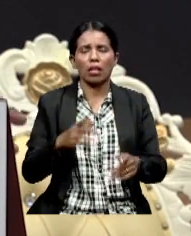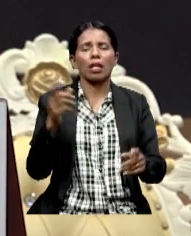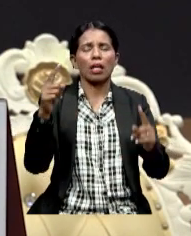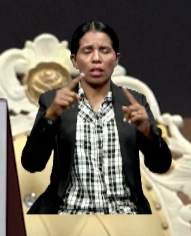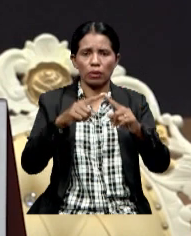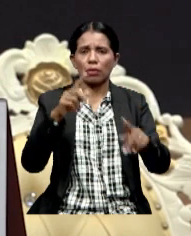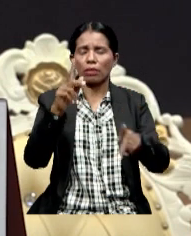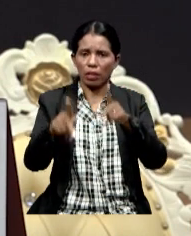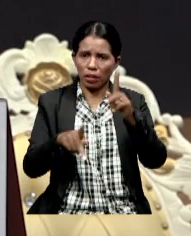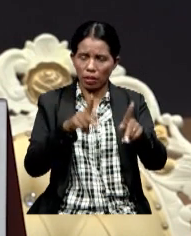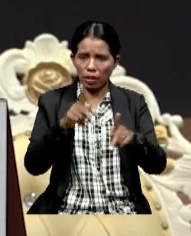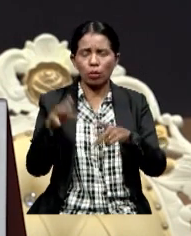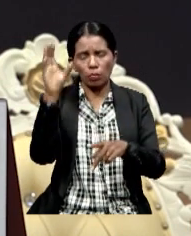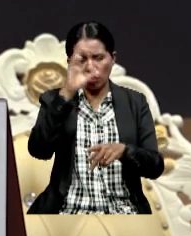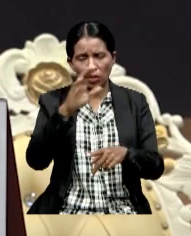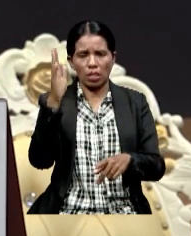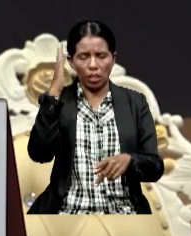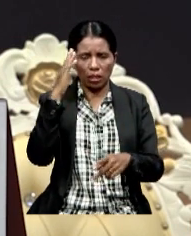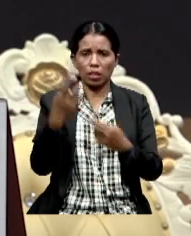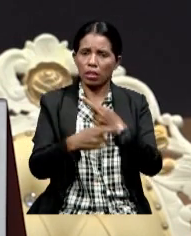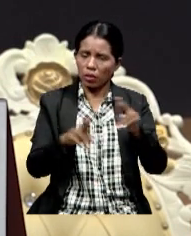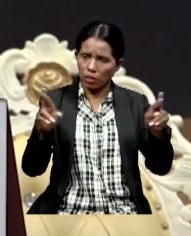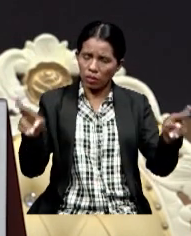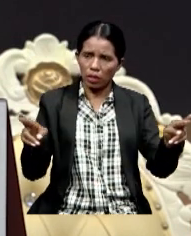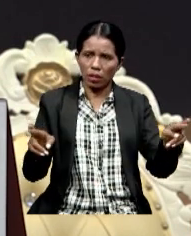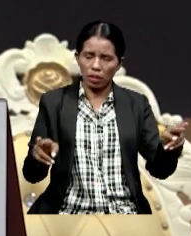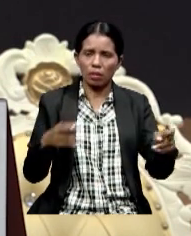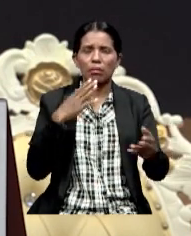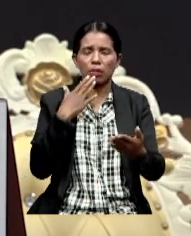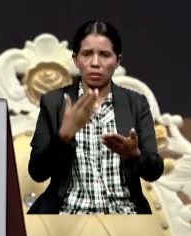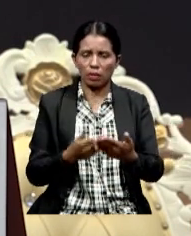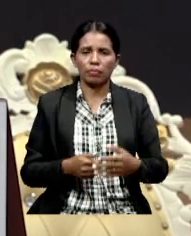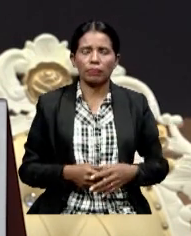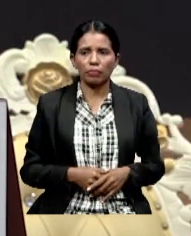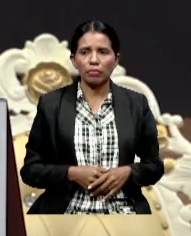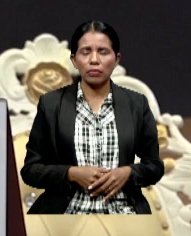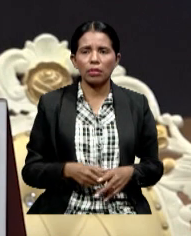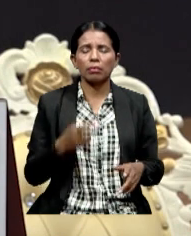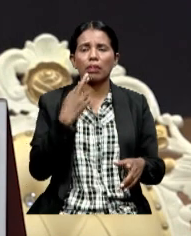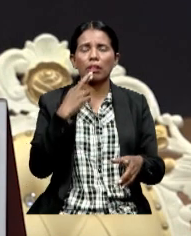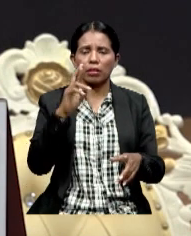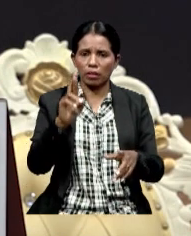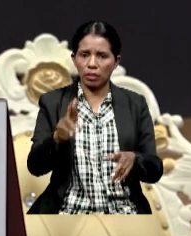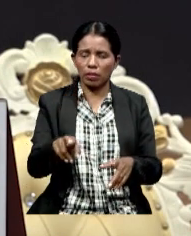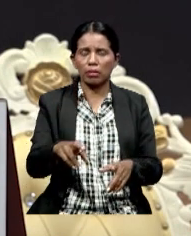Analisa no boca, resolve por decisão na medida. Qualidade do